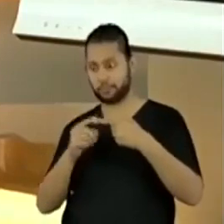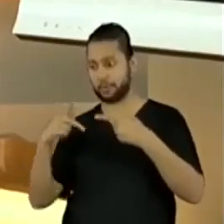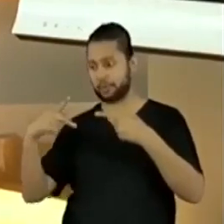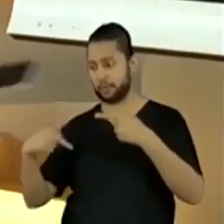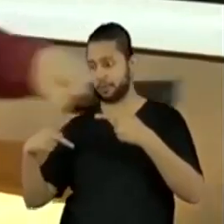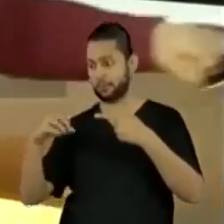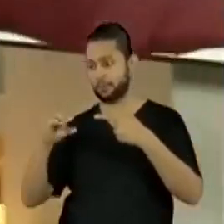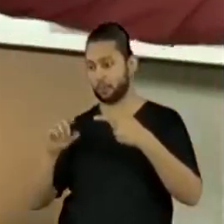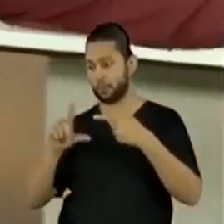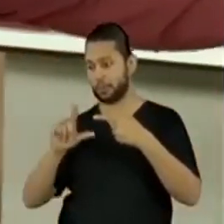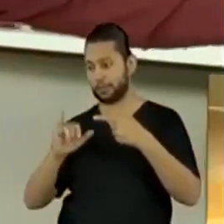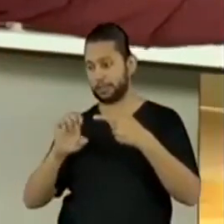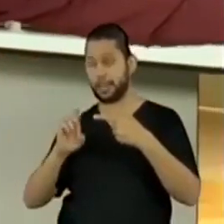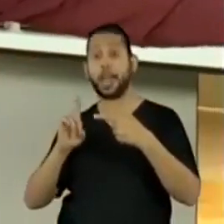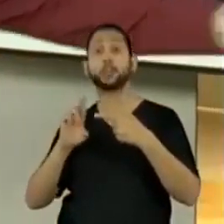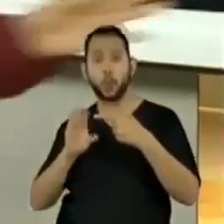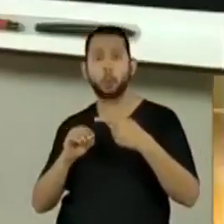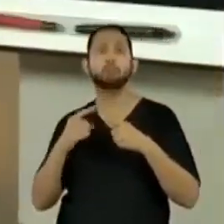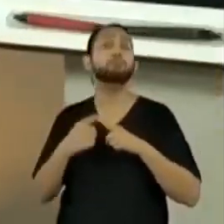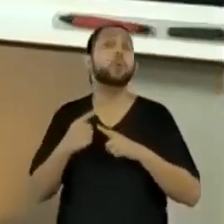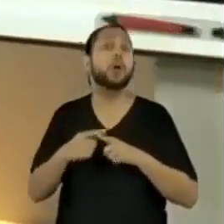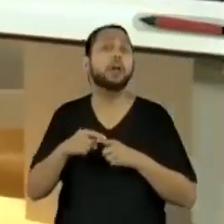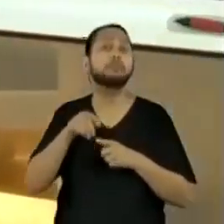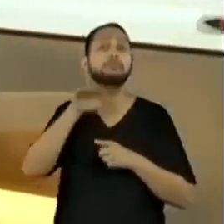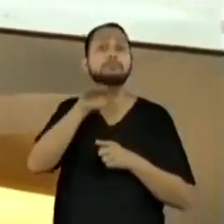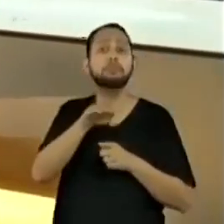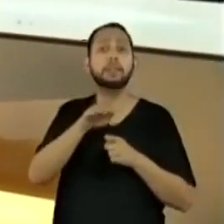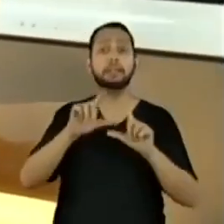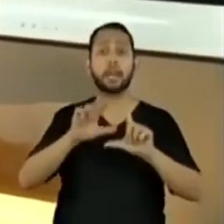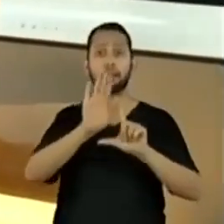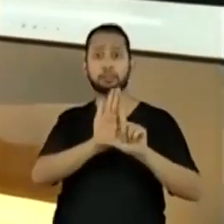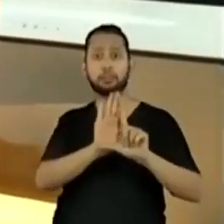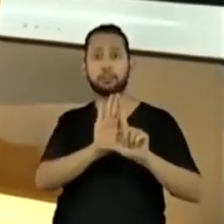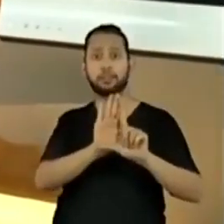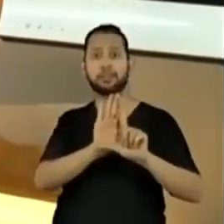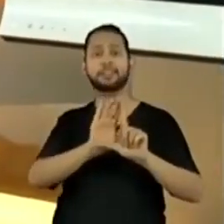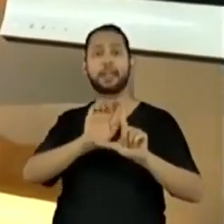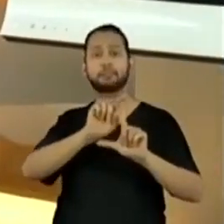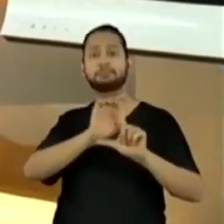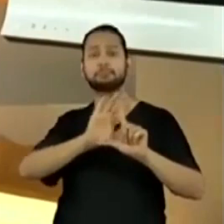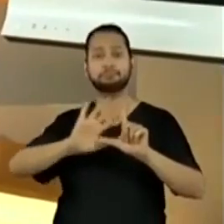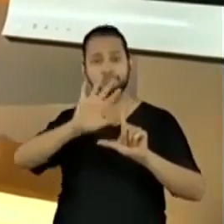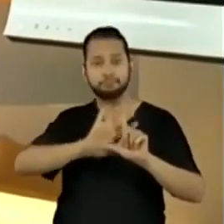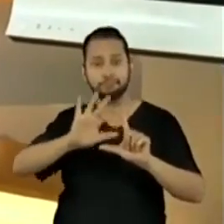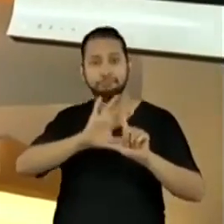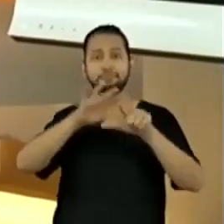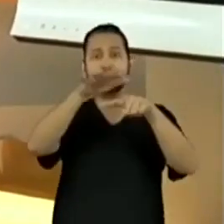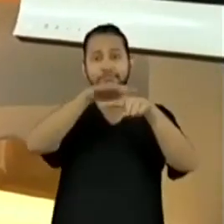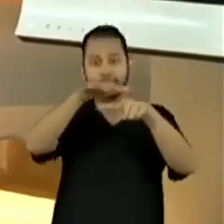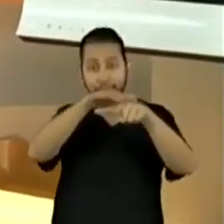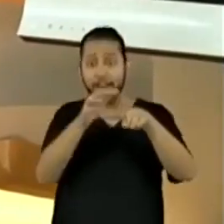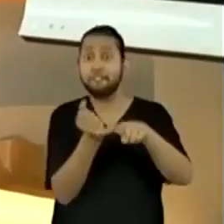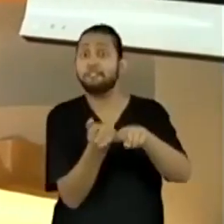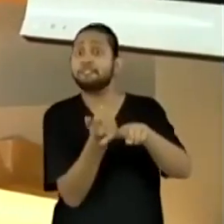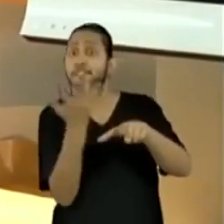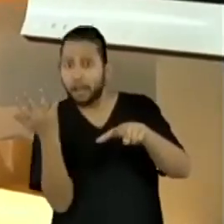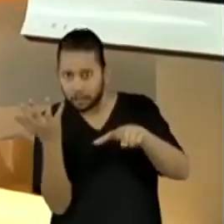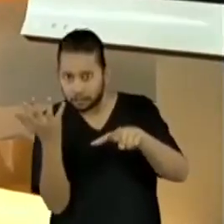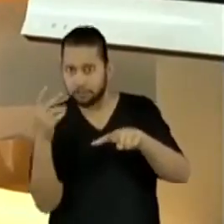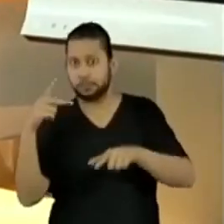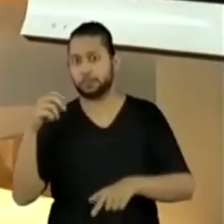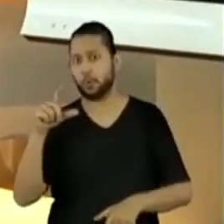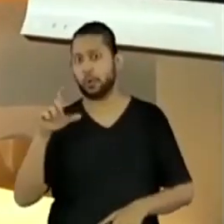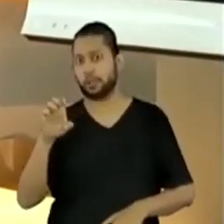faces. E formato de um cubo. Esse é o nome dessa forma que nós